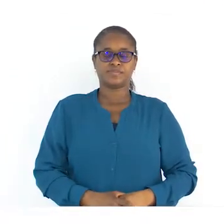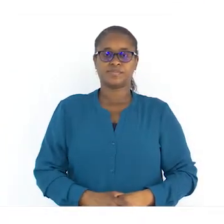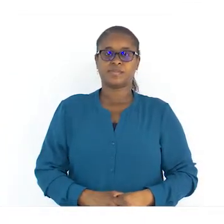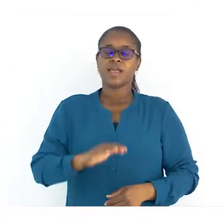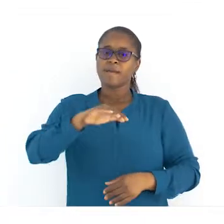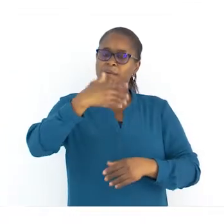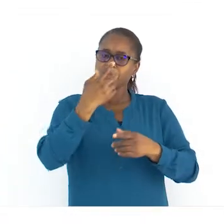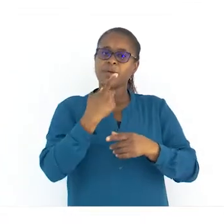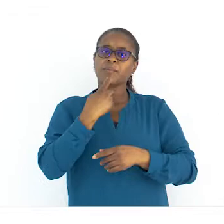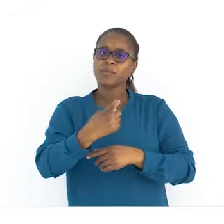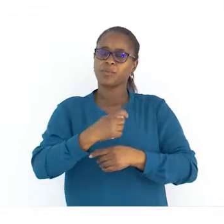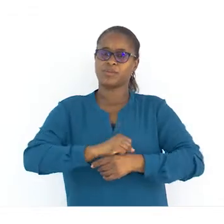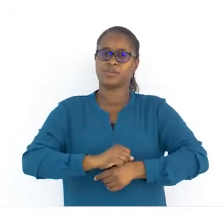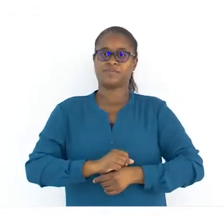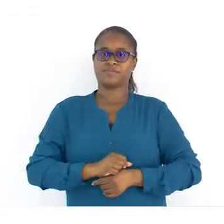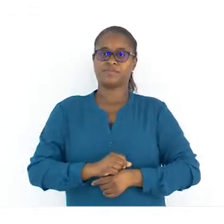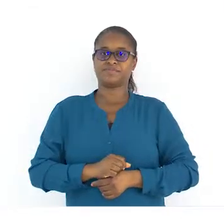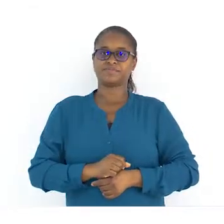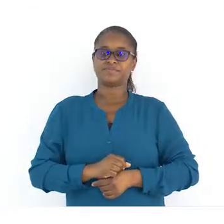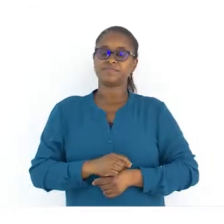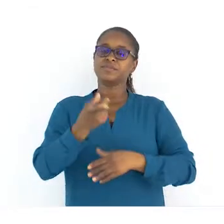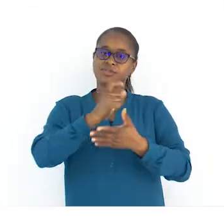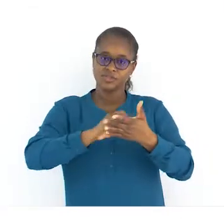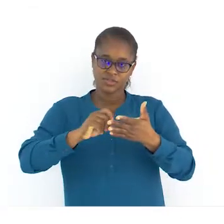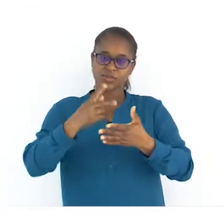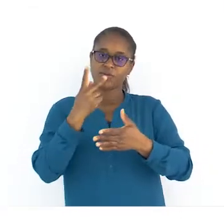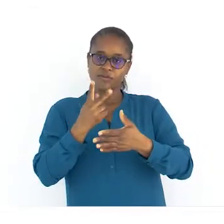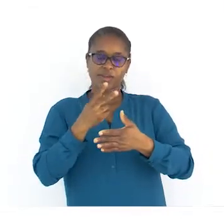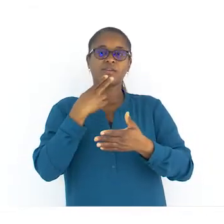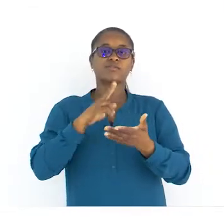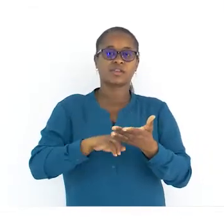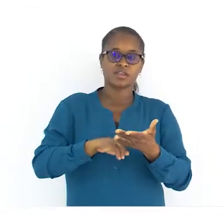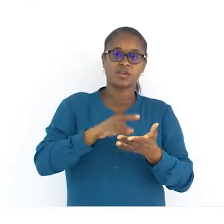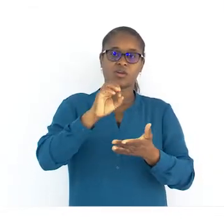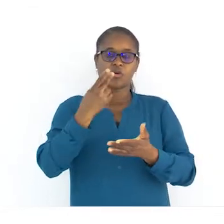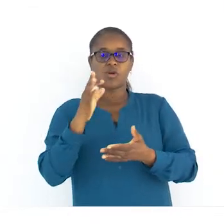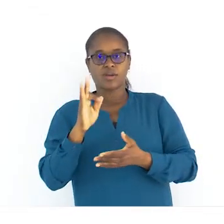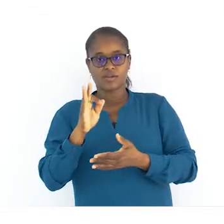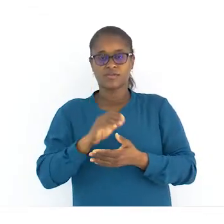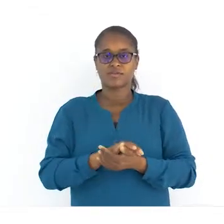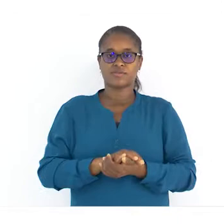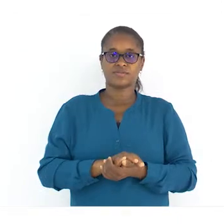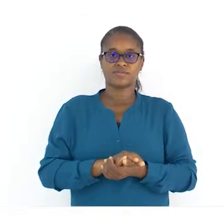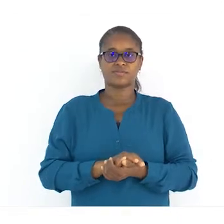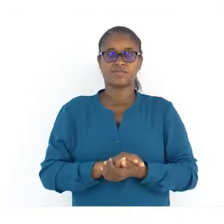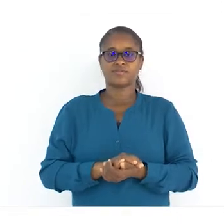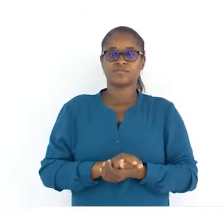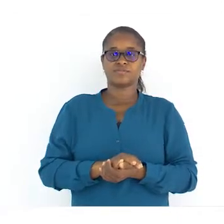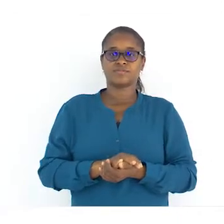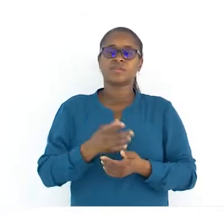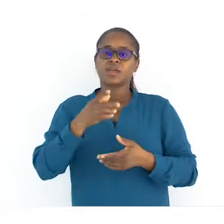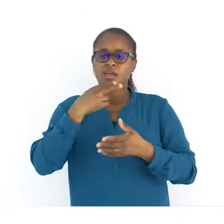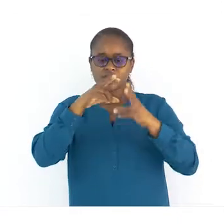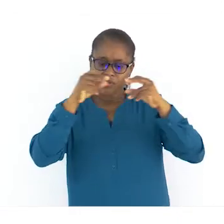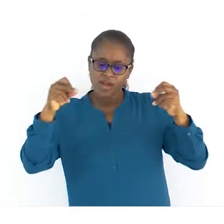A primeira pergunta é: assinala com V, verdadeiro ou falso, as afirmações que se seguem. Quais